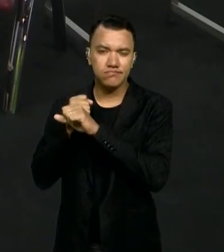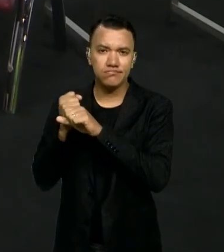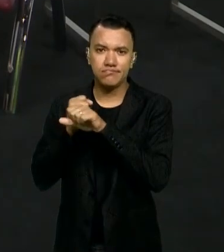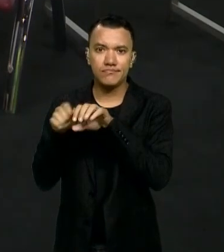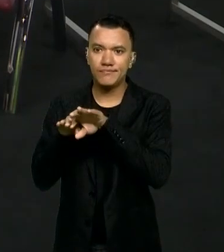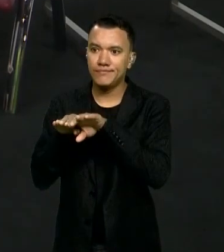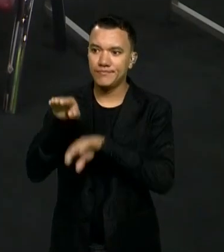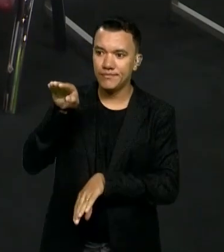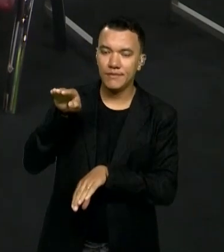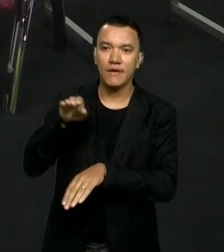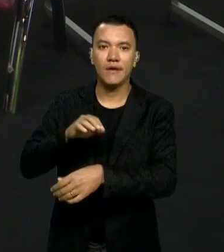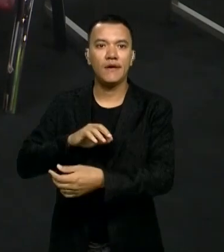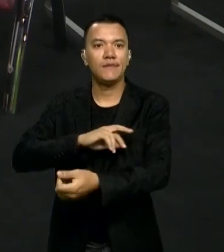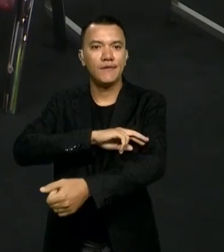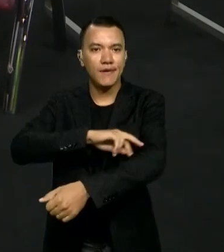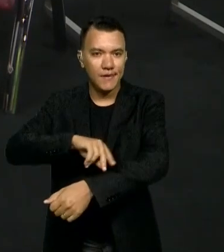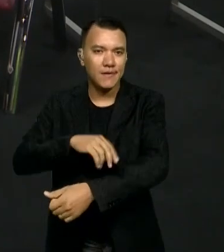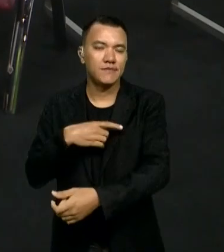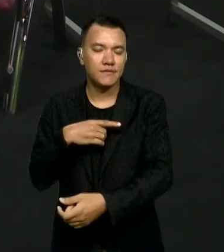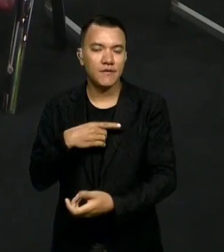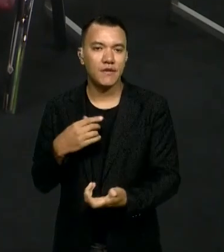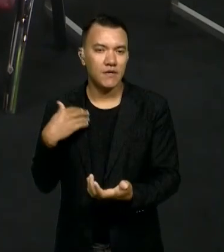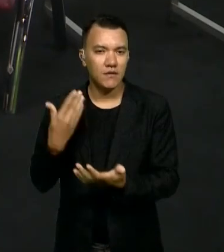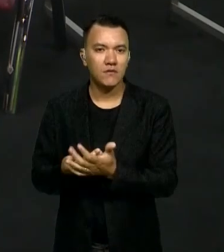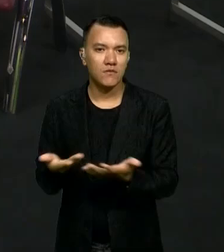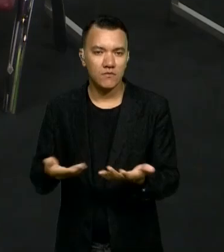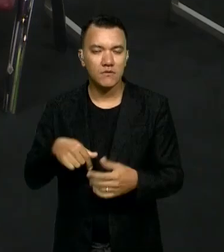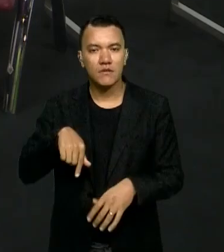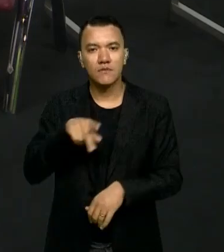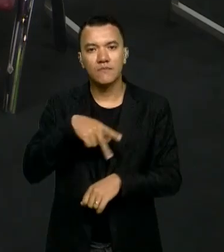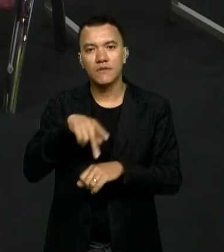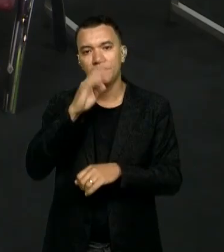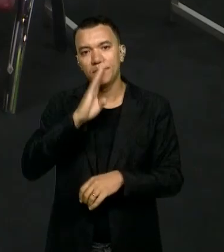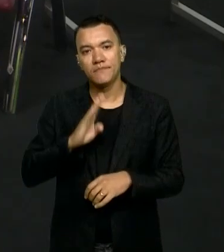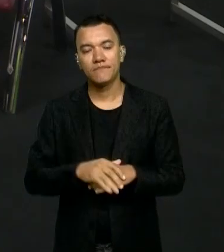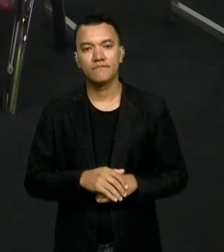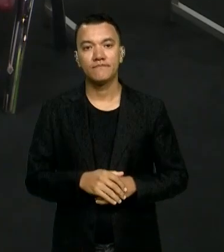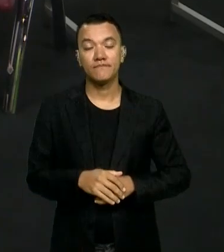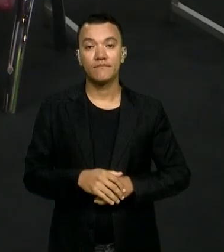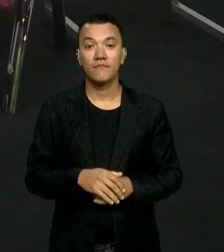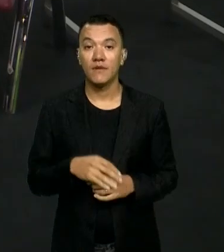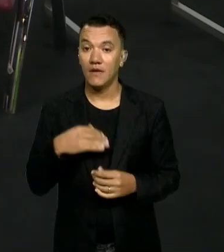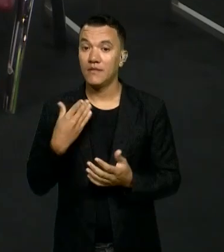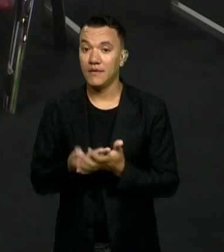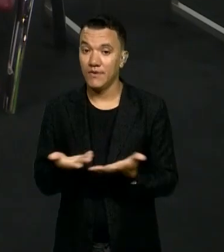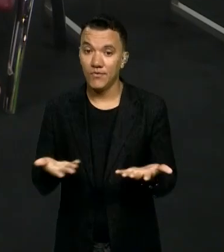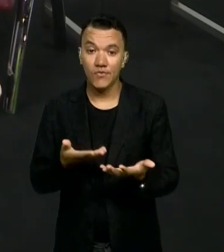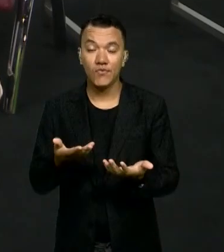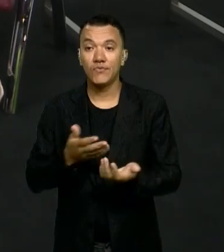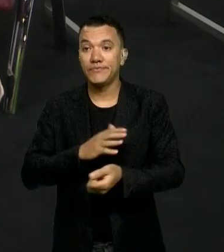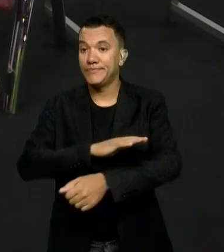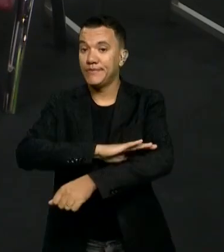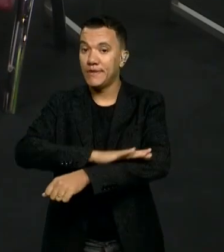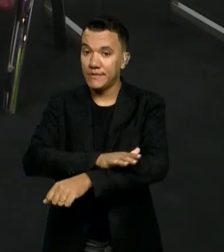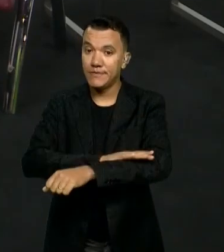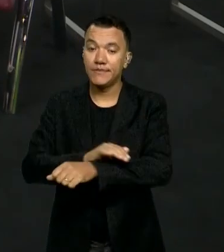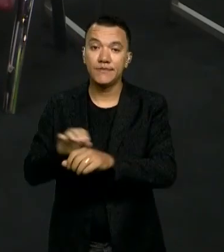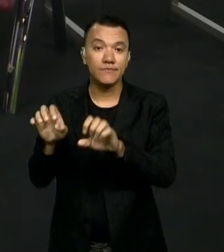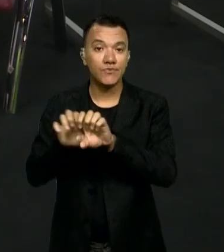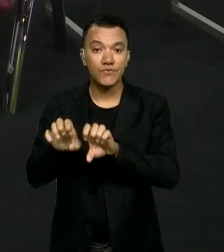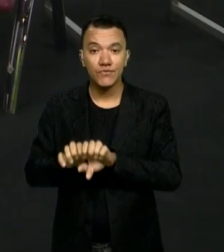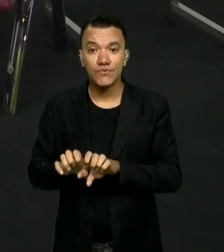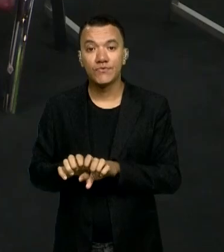racial que nosso país atravessou, né? E nesse contexto... E atravessa, né? Porque o racismo estrutural ainda é presente, né? É